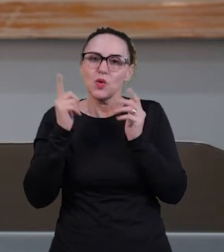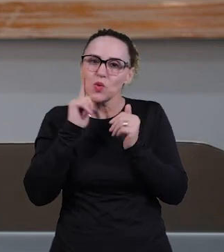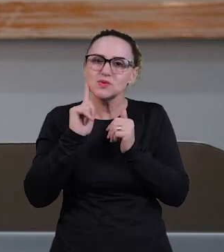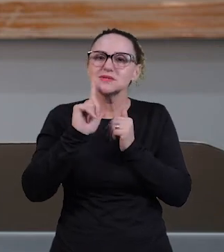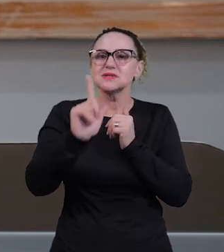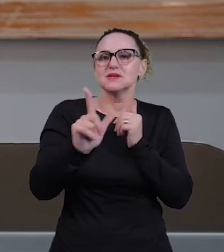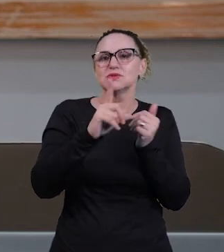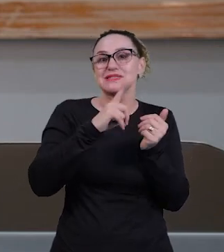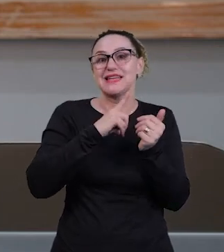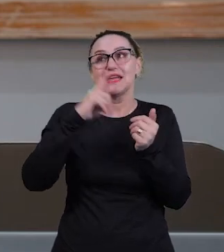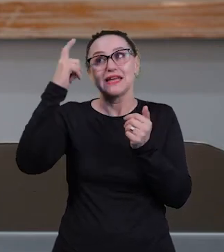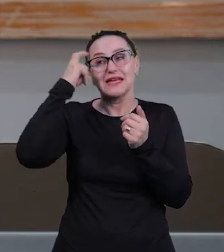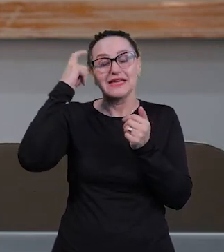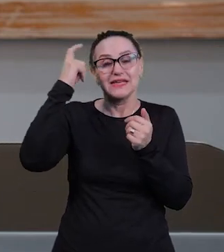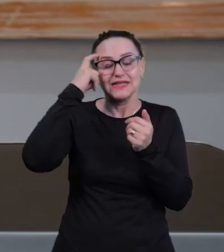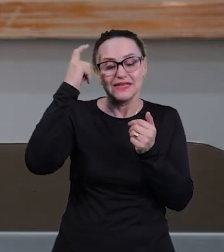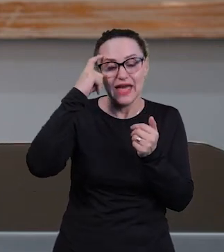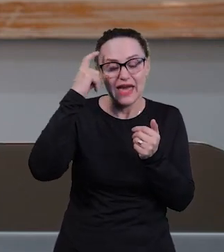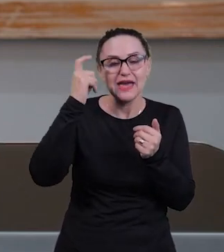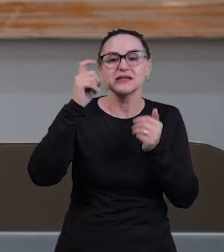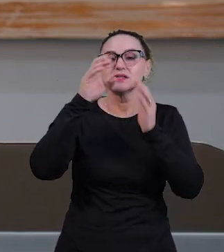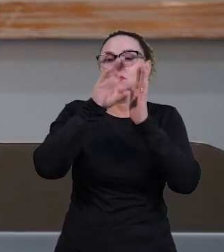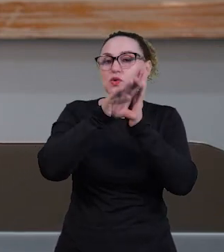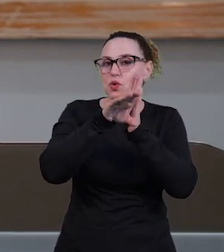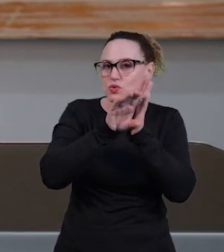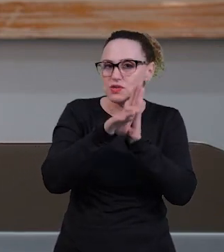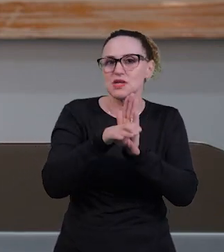algumas ideias, partir de alguns conceitos que